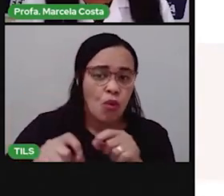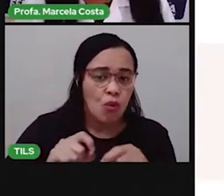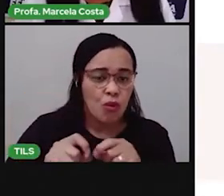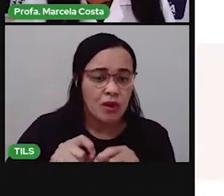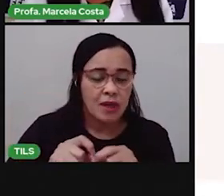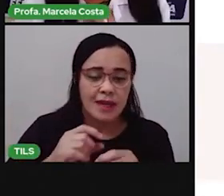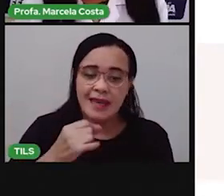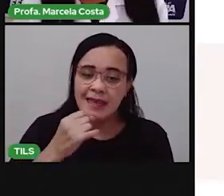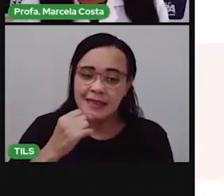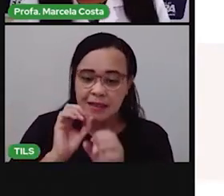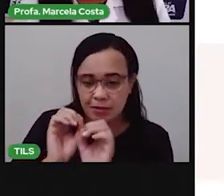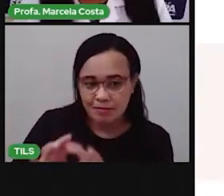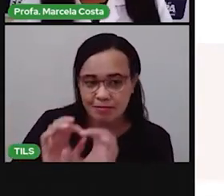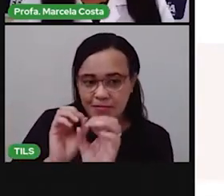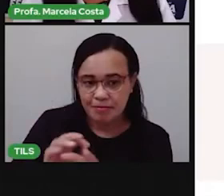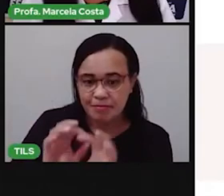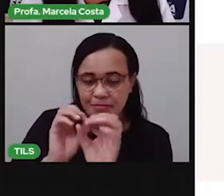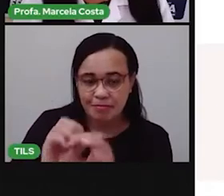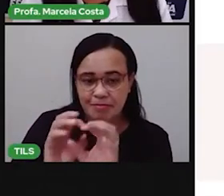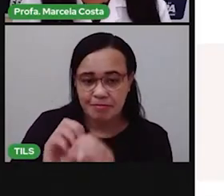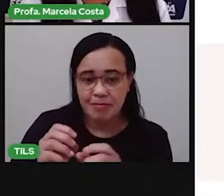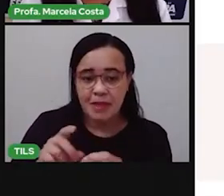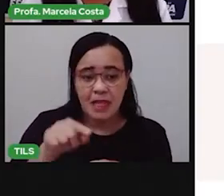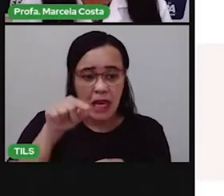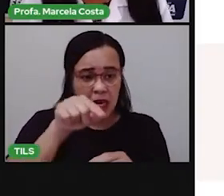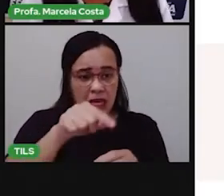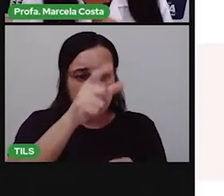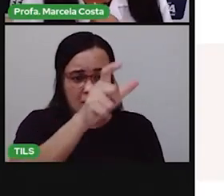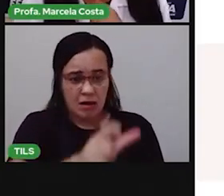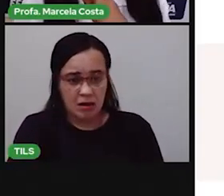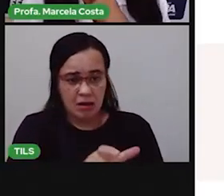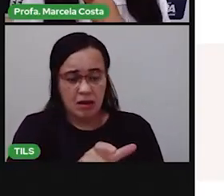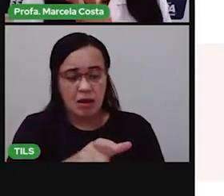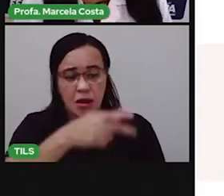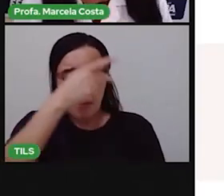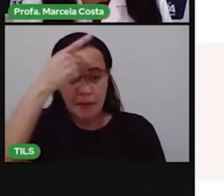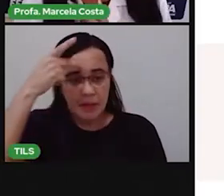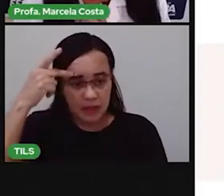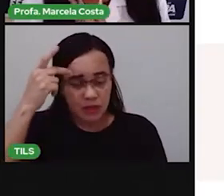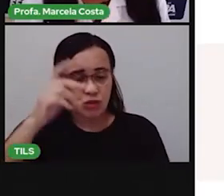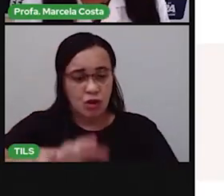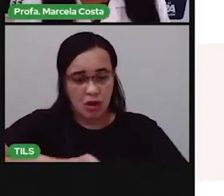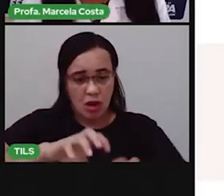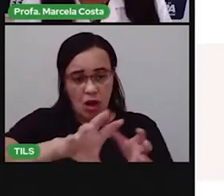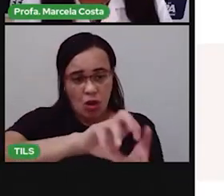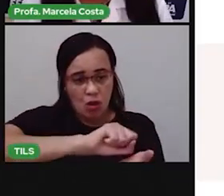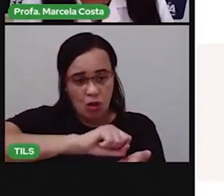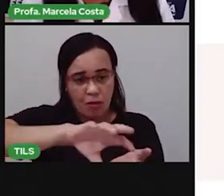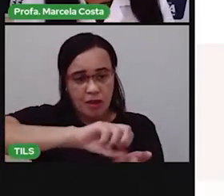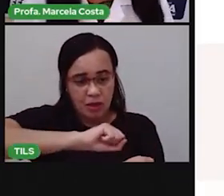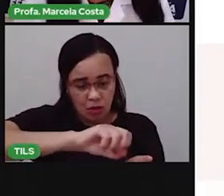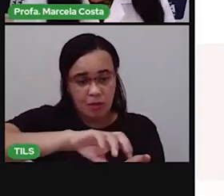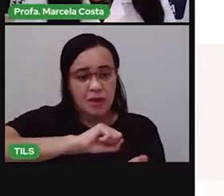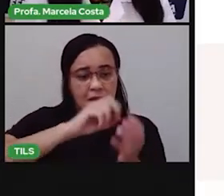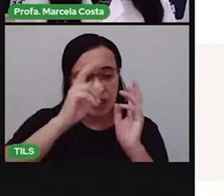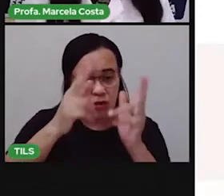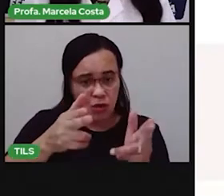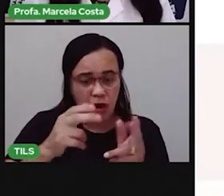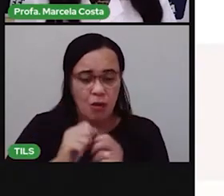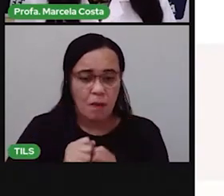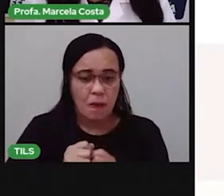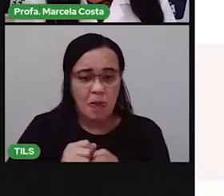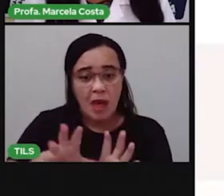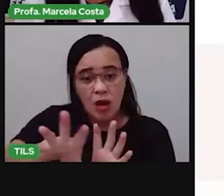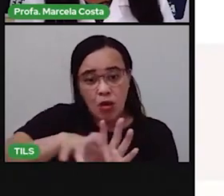que concorda, que diz eu faço, que diz forno, que vai respondendo aos comandos